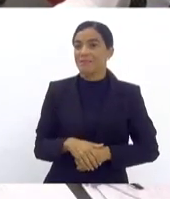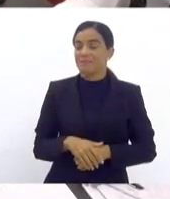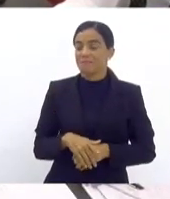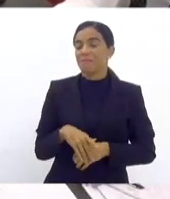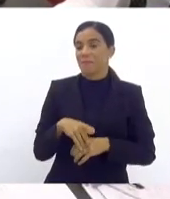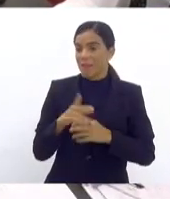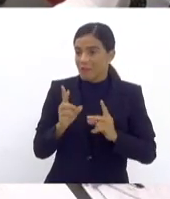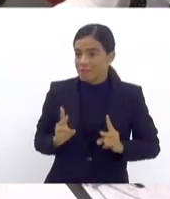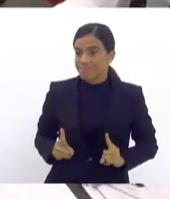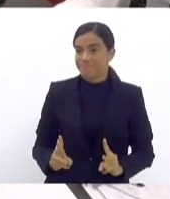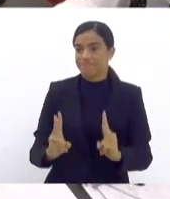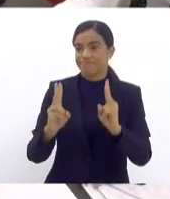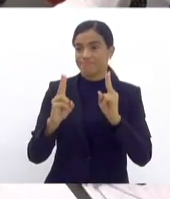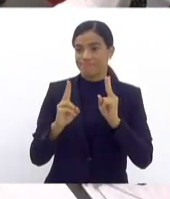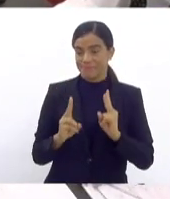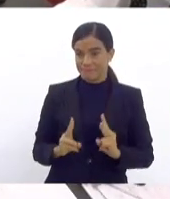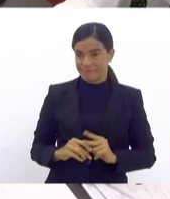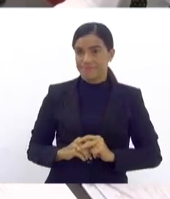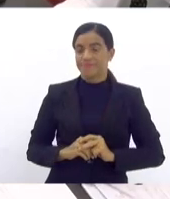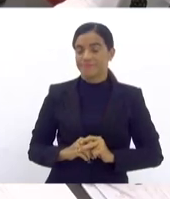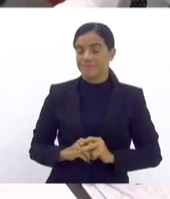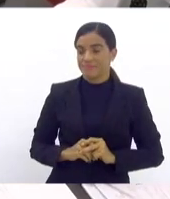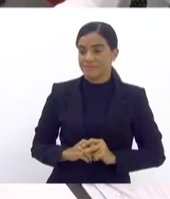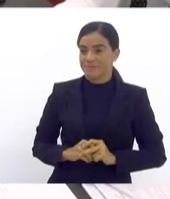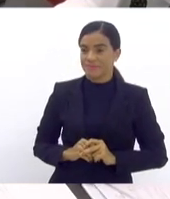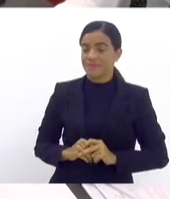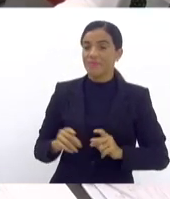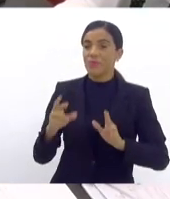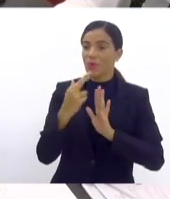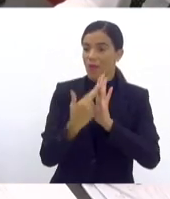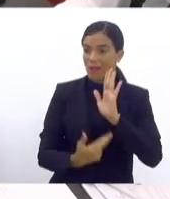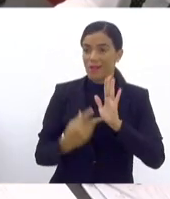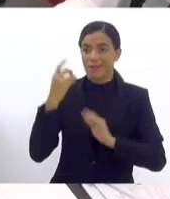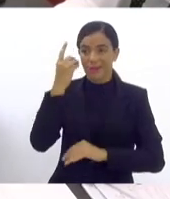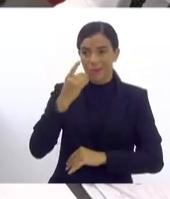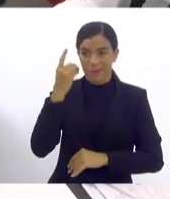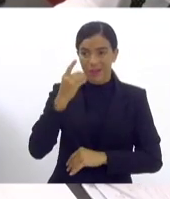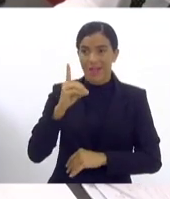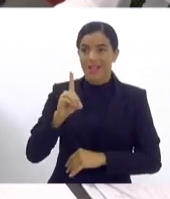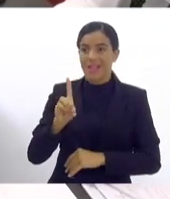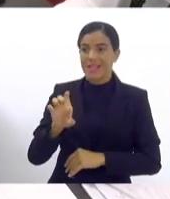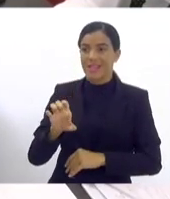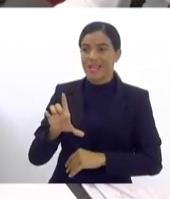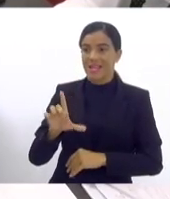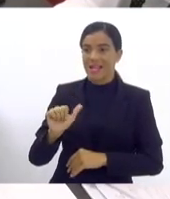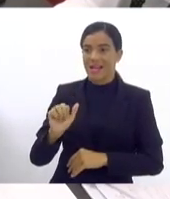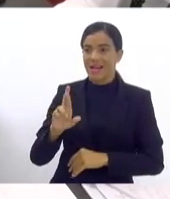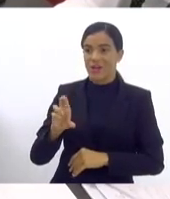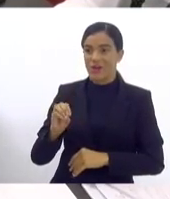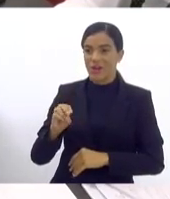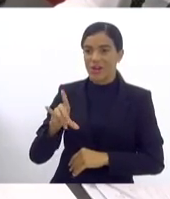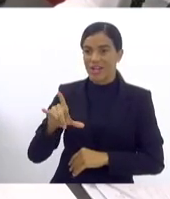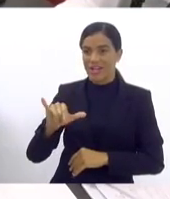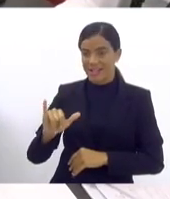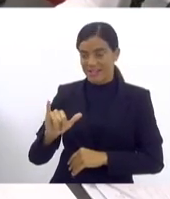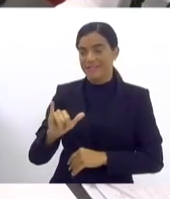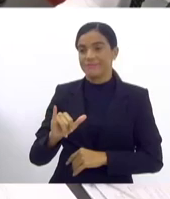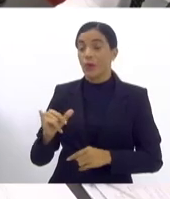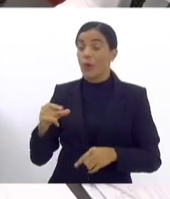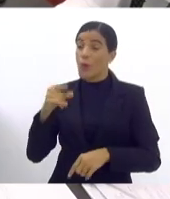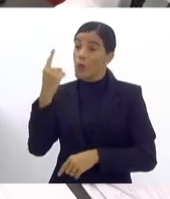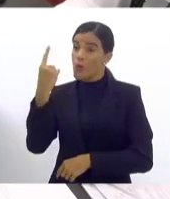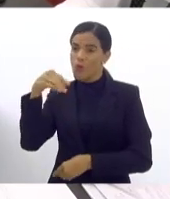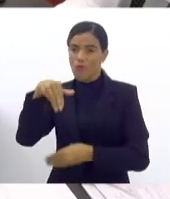pela constitucionalidade do relatório do deputado Delaroli, com o voto divergente